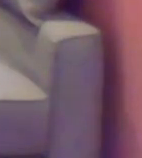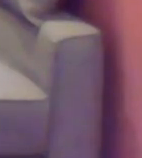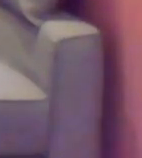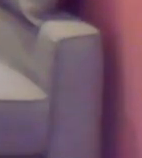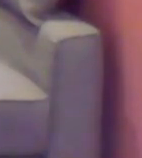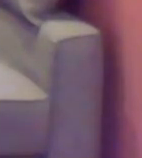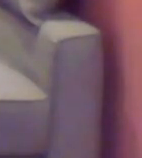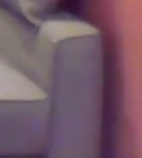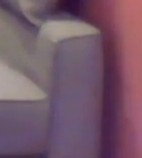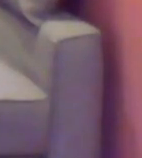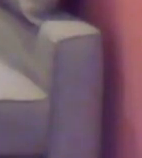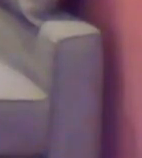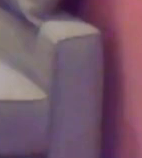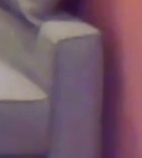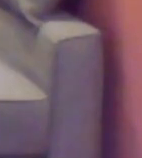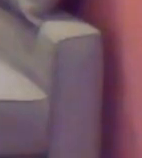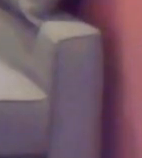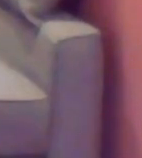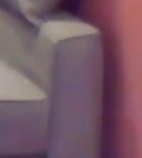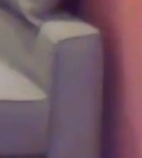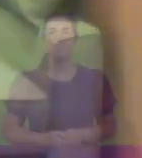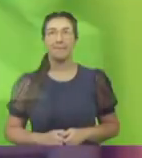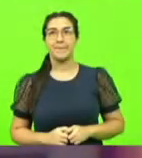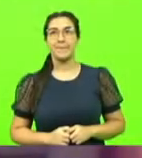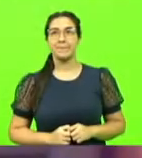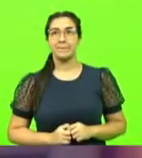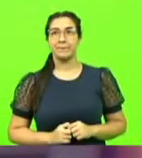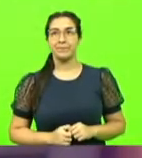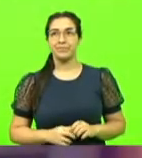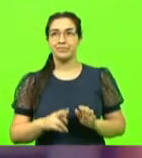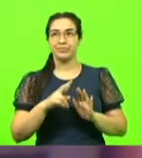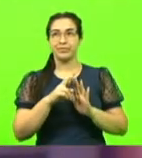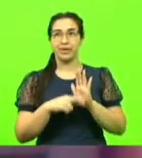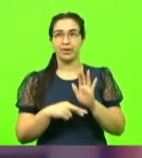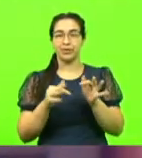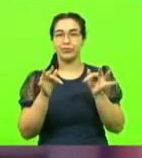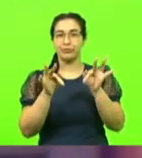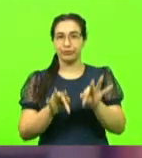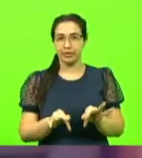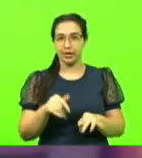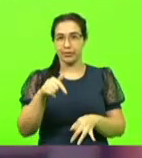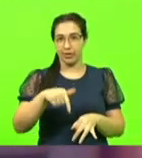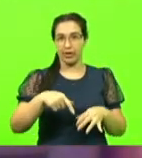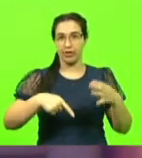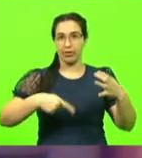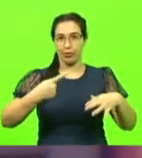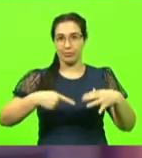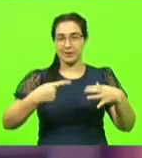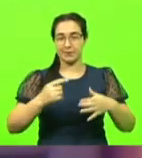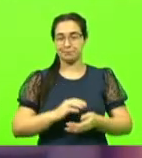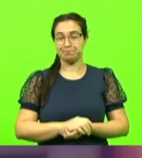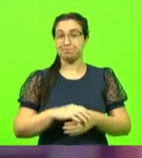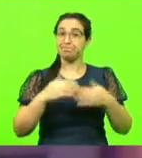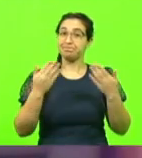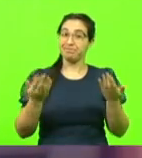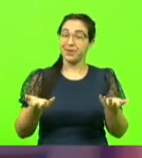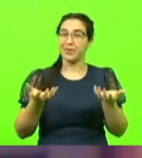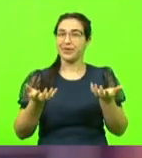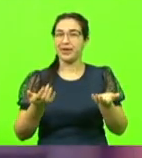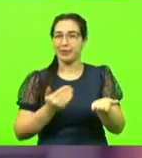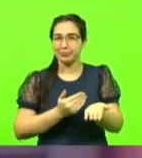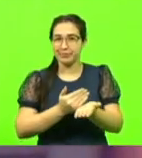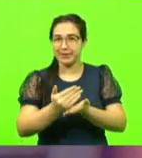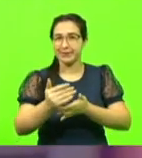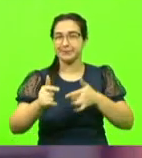apreciação do relatório final que trata esta comissão. Então, eu quero dar início aos